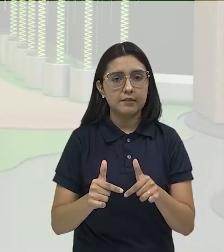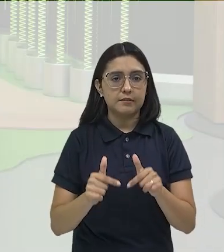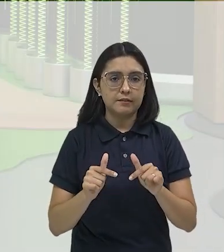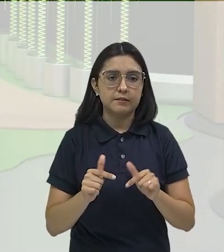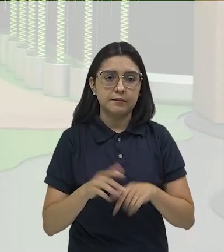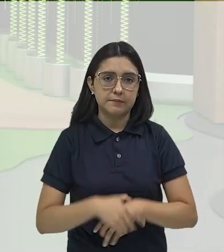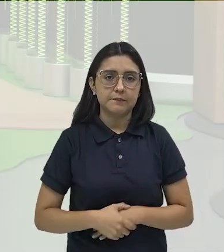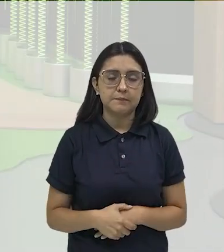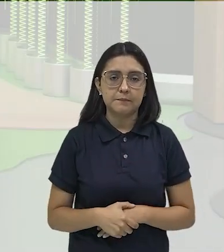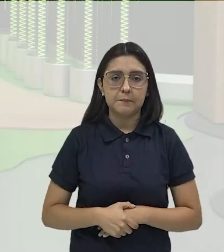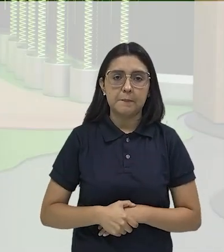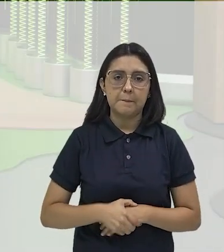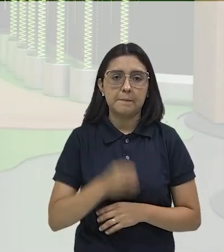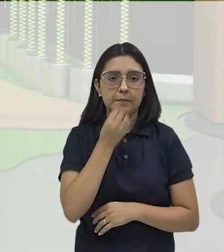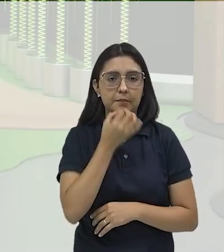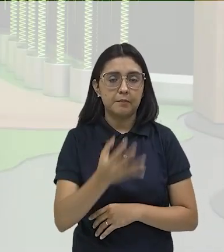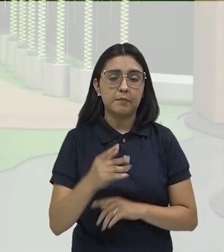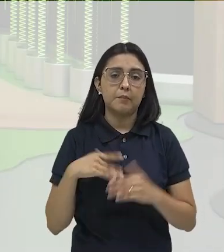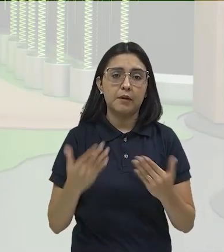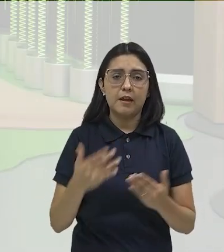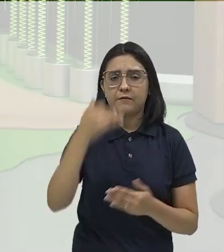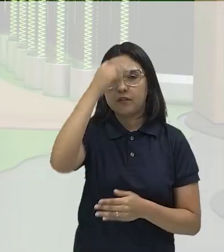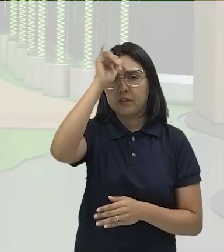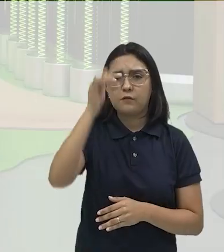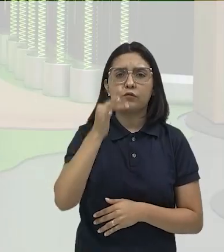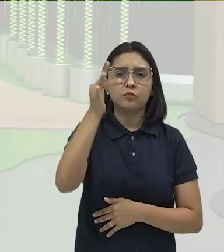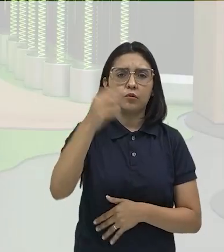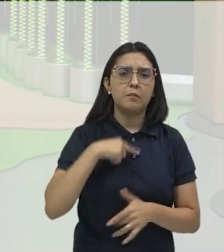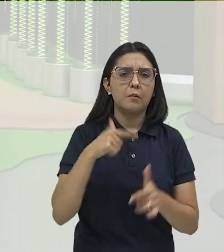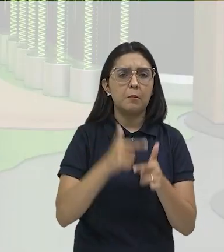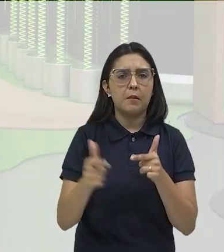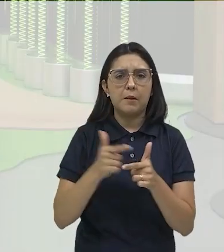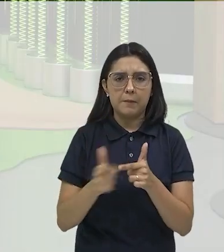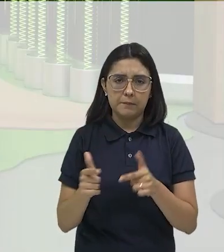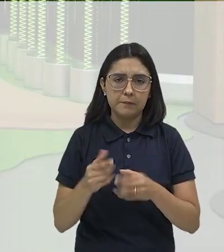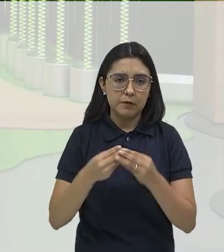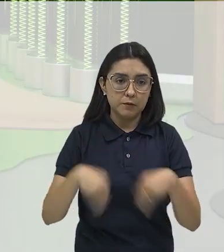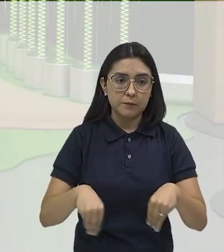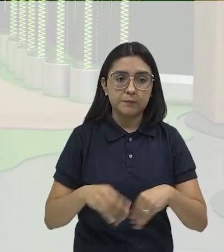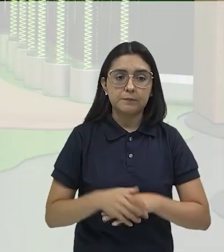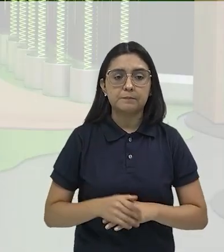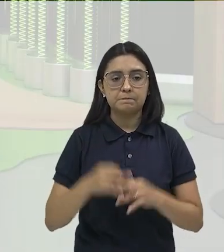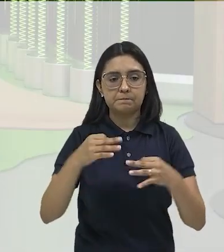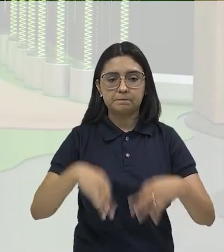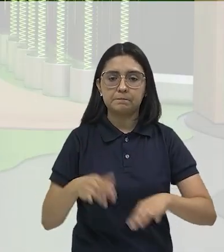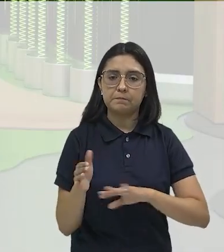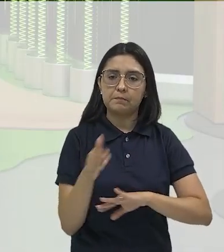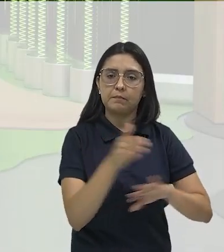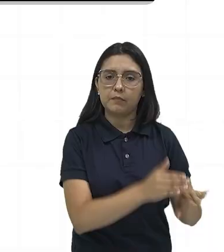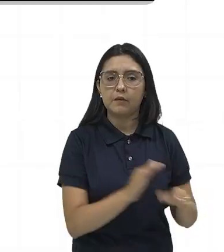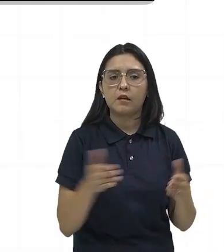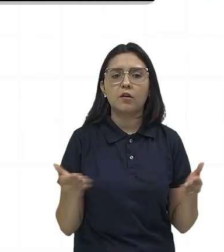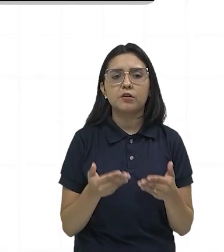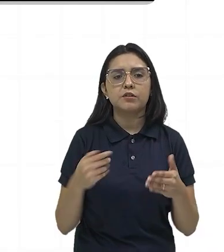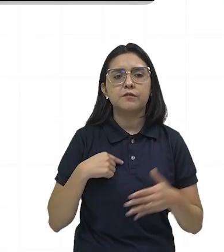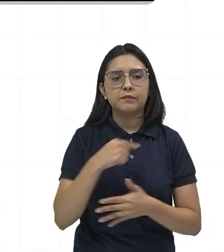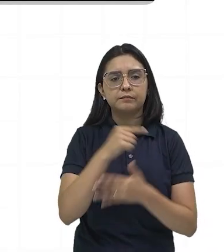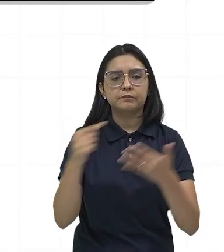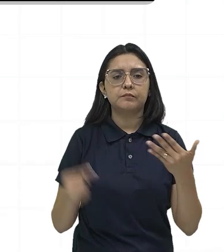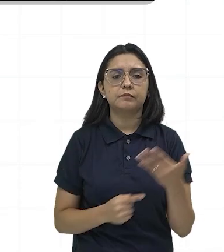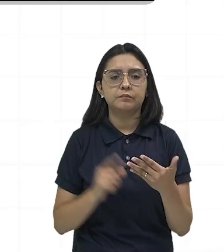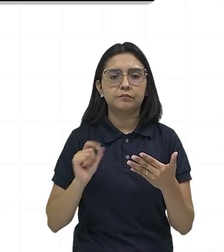para que a gente não tenha tantos problemas lá na frente para enfrentar, certo? Vamos ver aí as causas